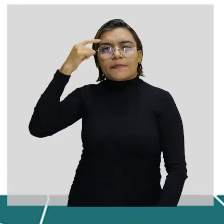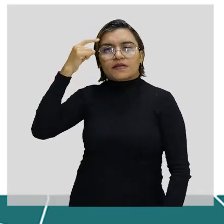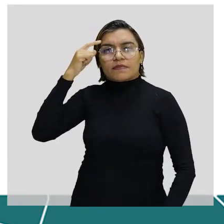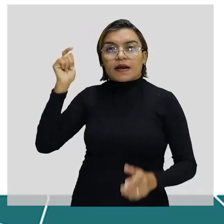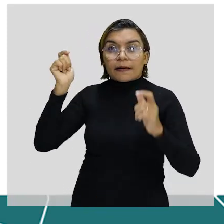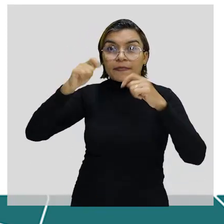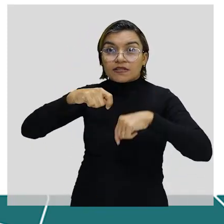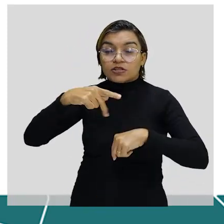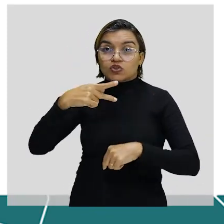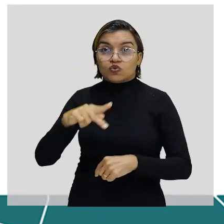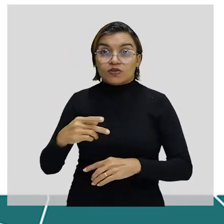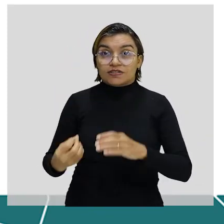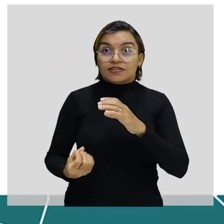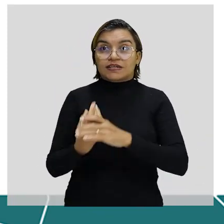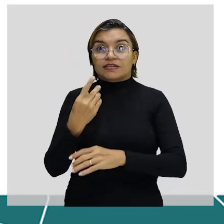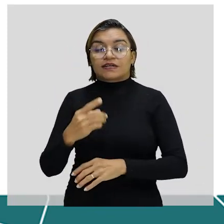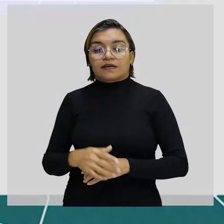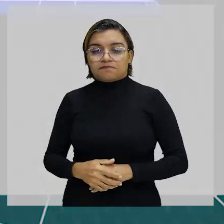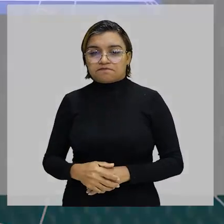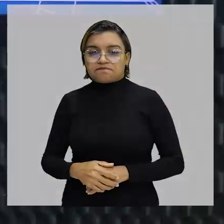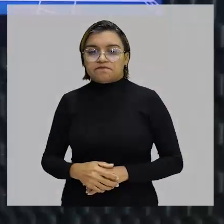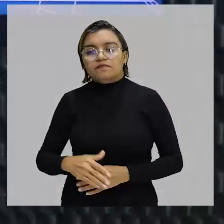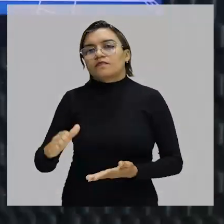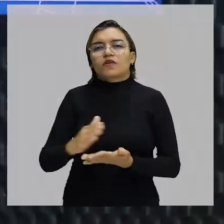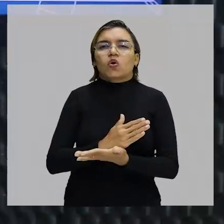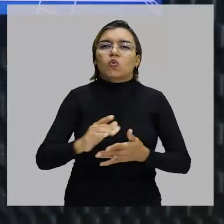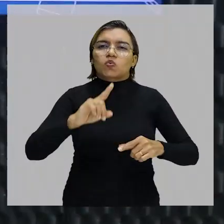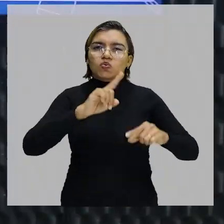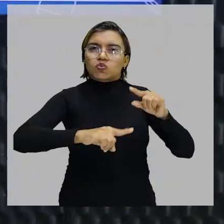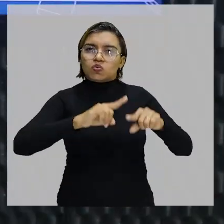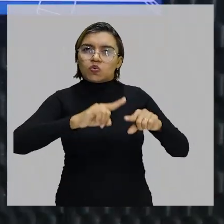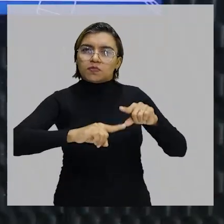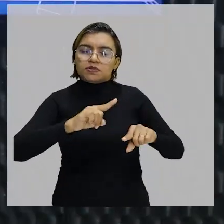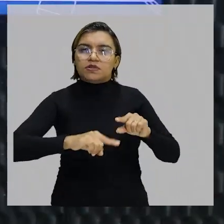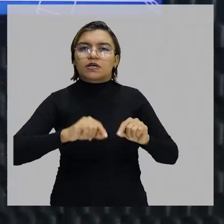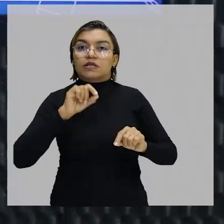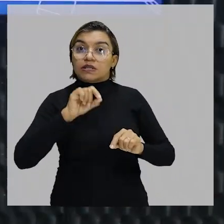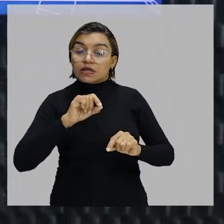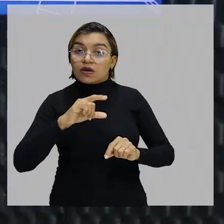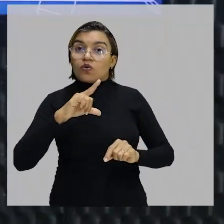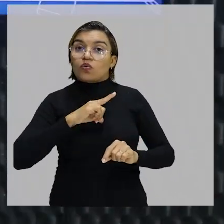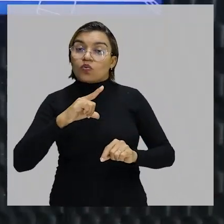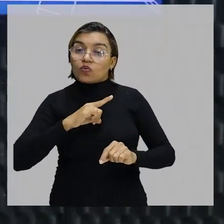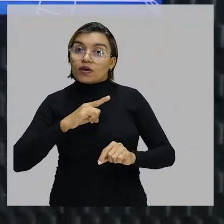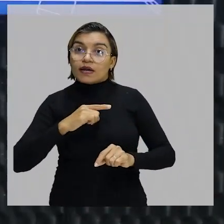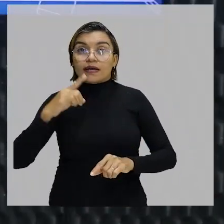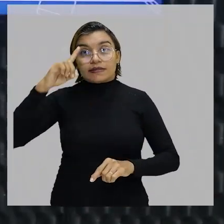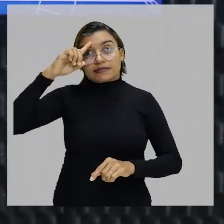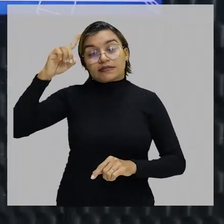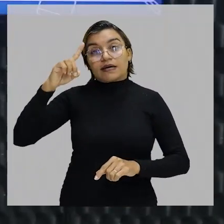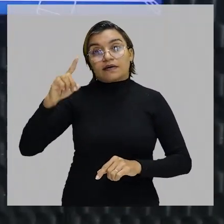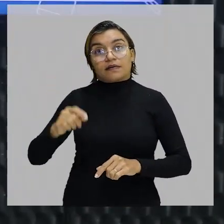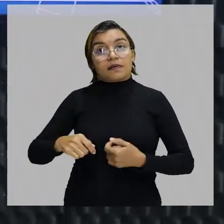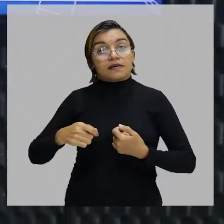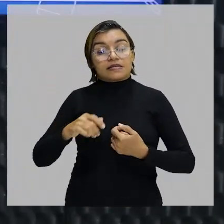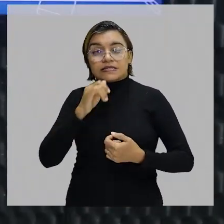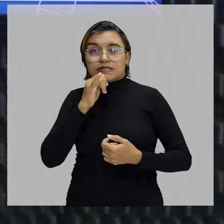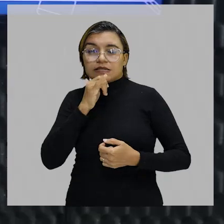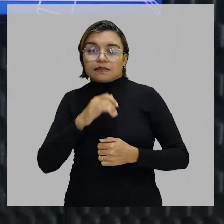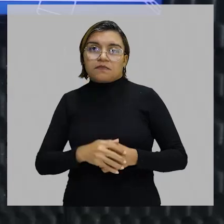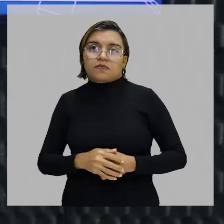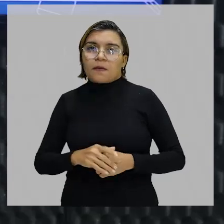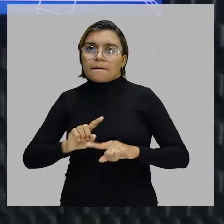mental de criar. Alguns desses objetos, eles podem literalmente ser a concretização dessa ideia, mas necessariamente não